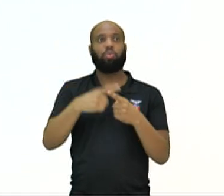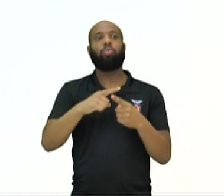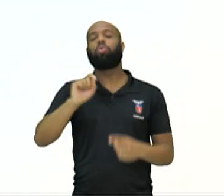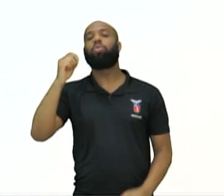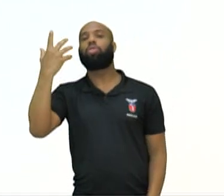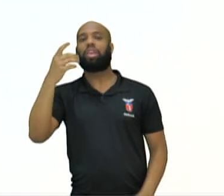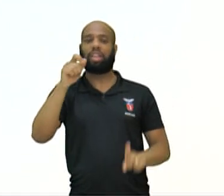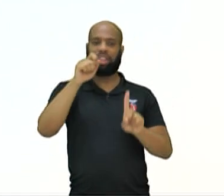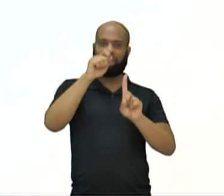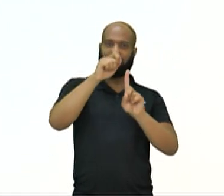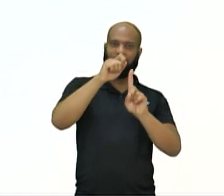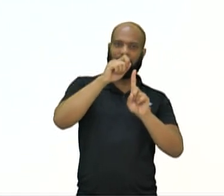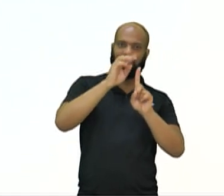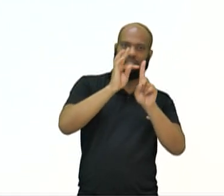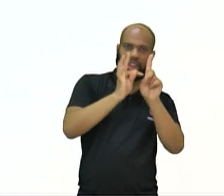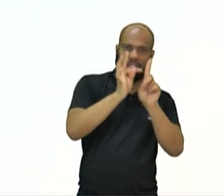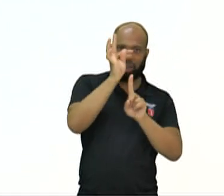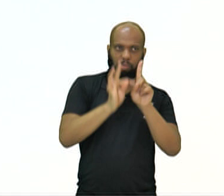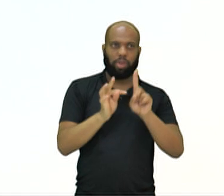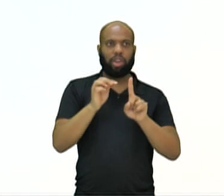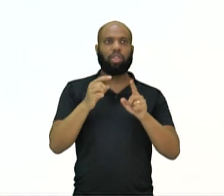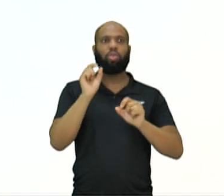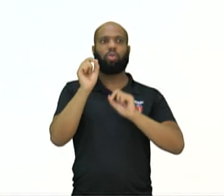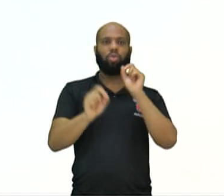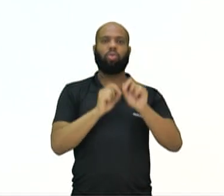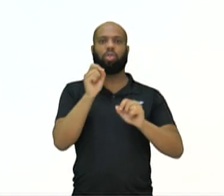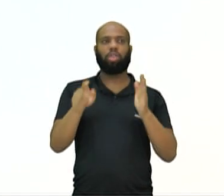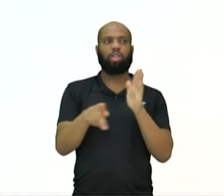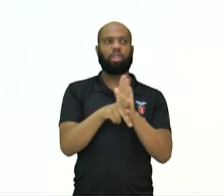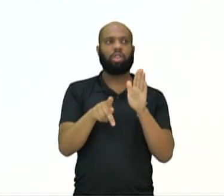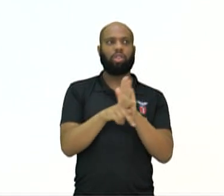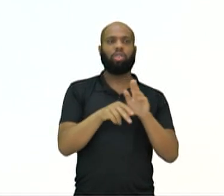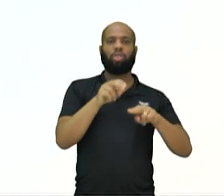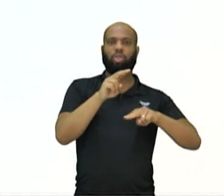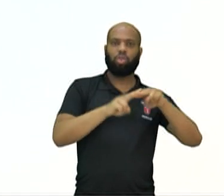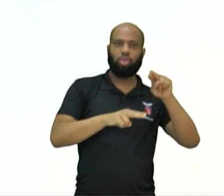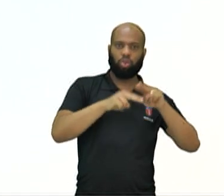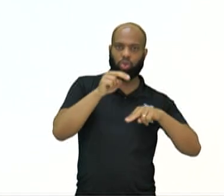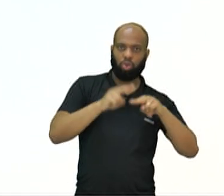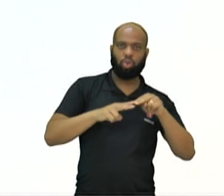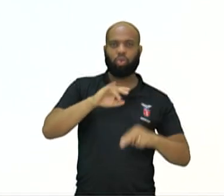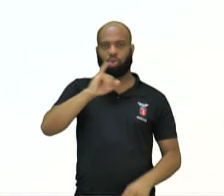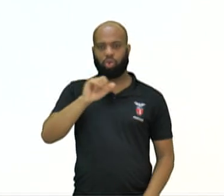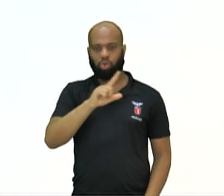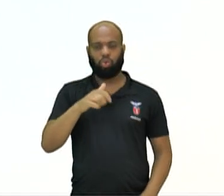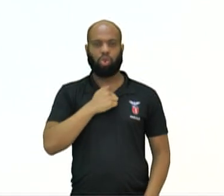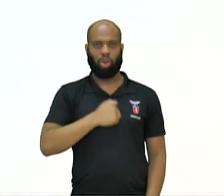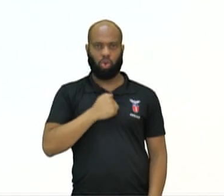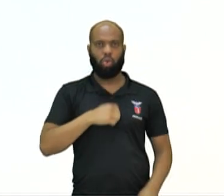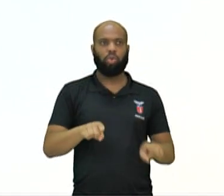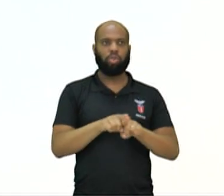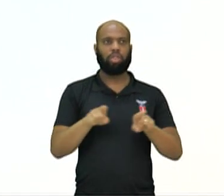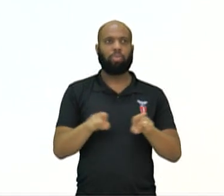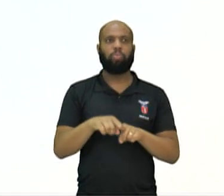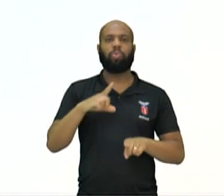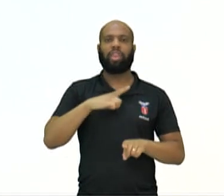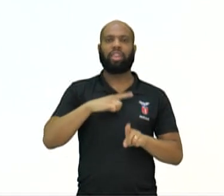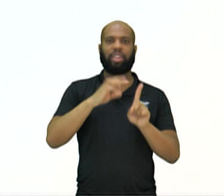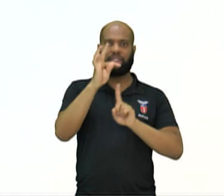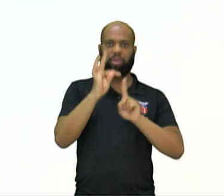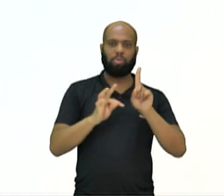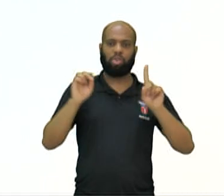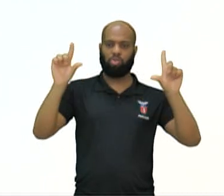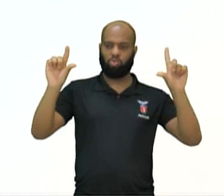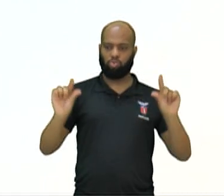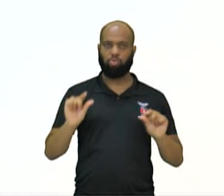as temperaturas mais altas estão no meio do ano, junho, julho e agosto, e as temperaturas mais baixas estão aqui,